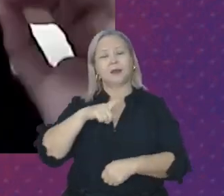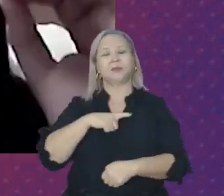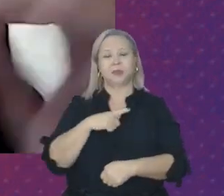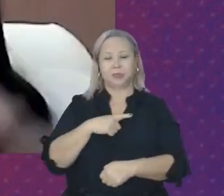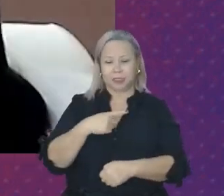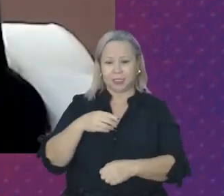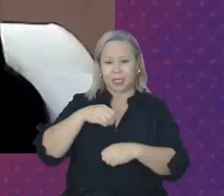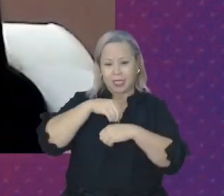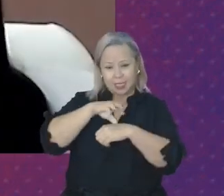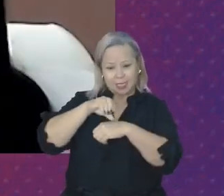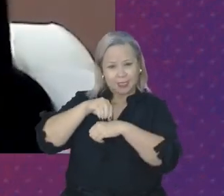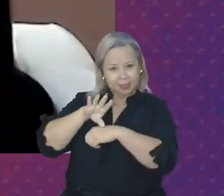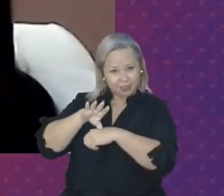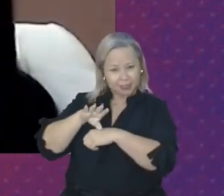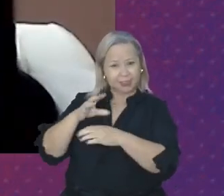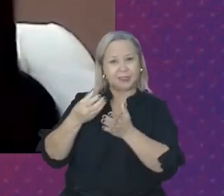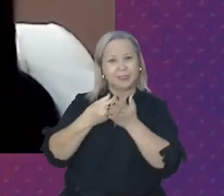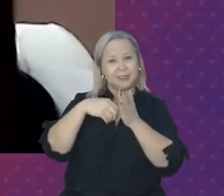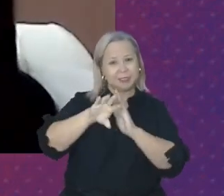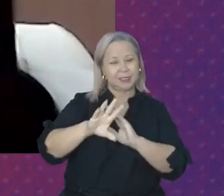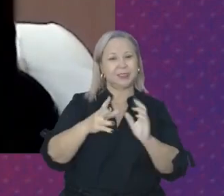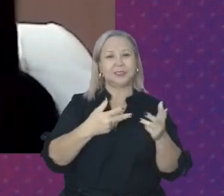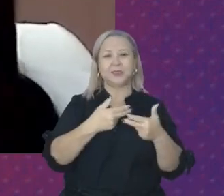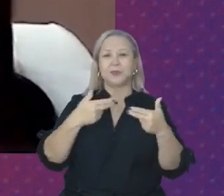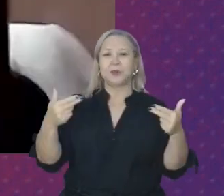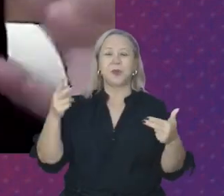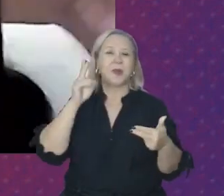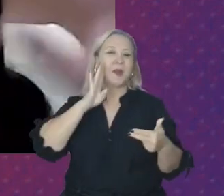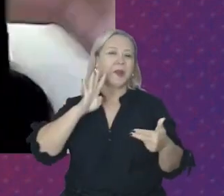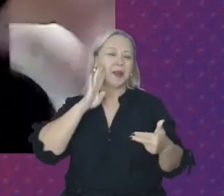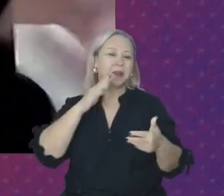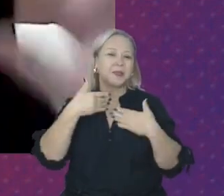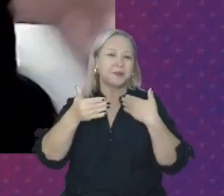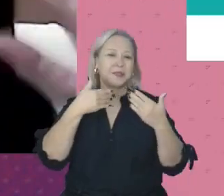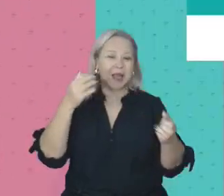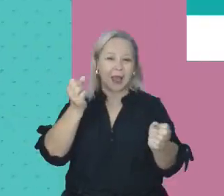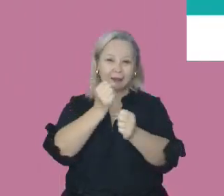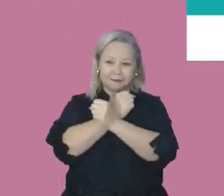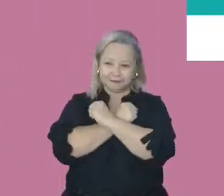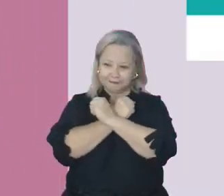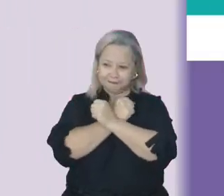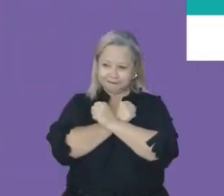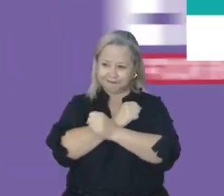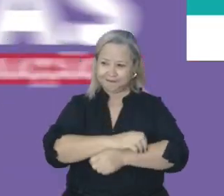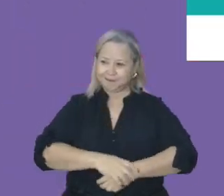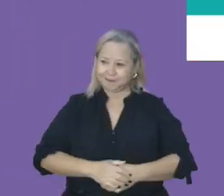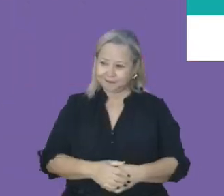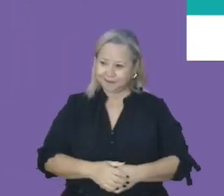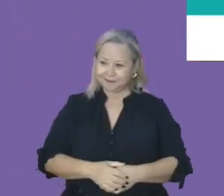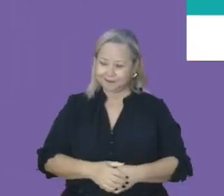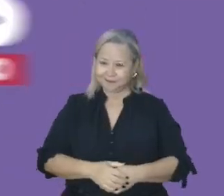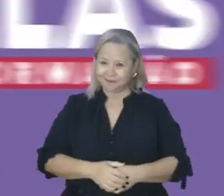dicas, tem muita coisa legal lá para a gente conversar. Um abraço!